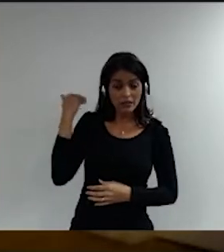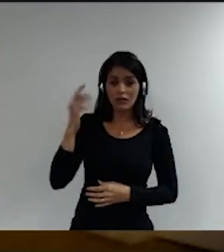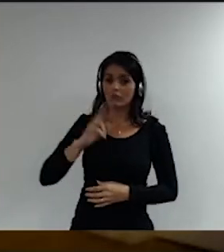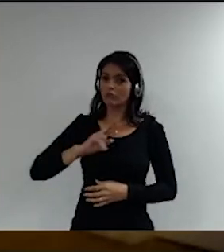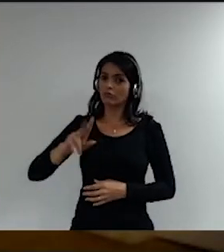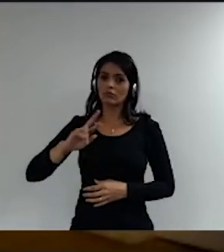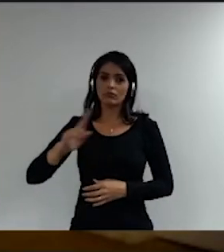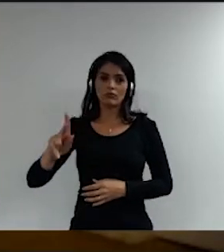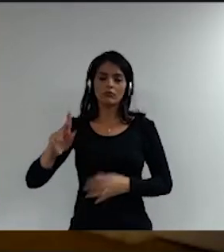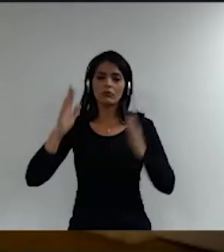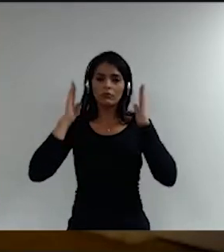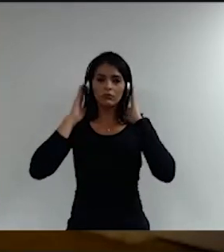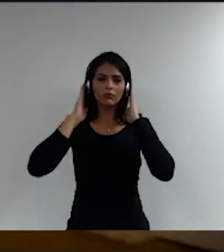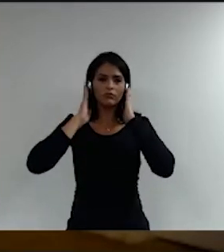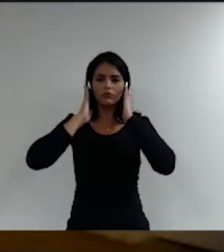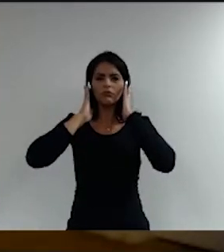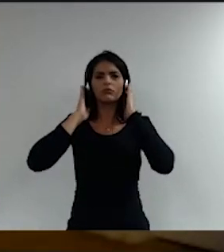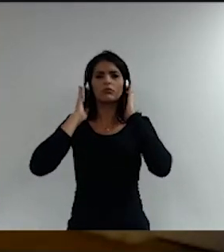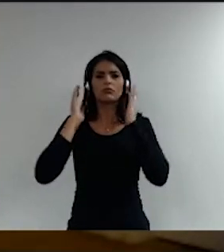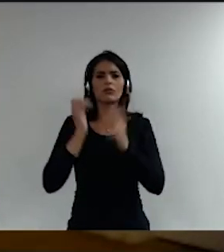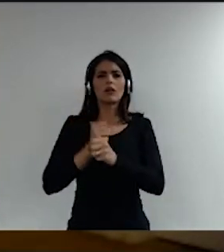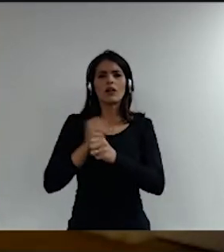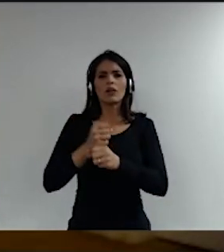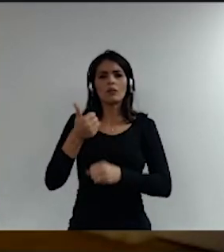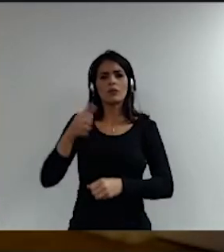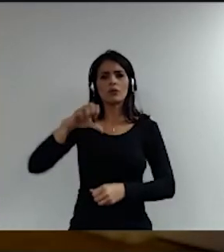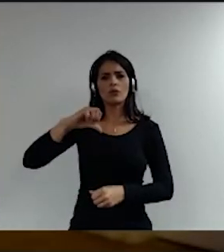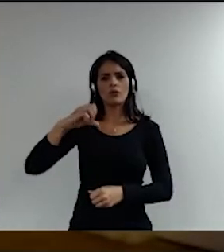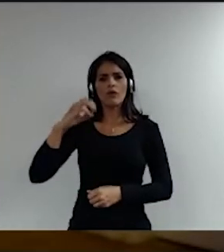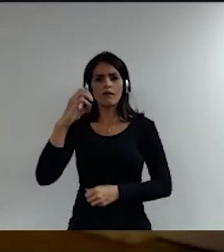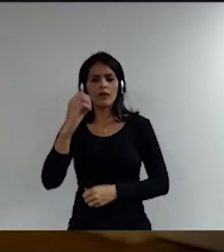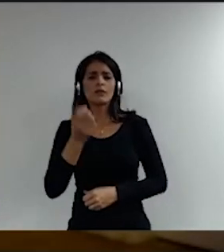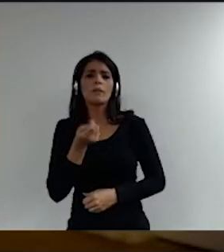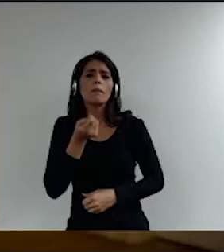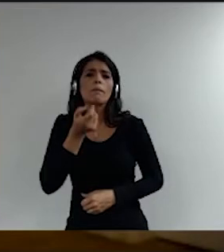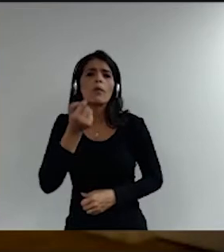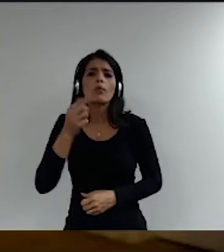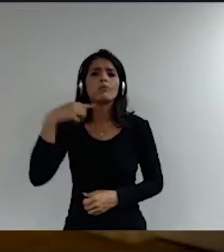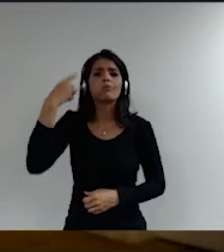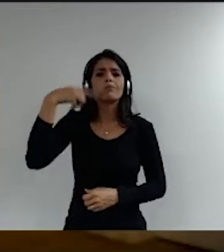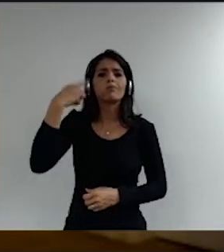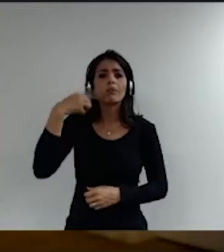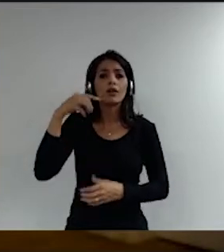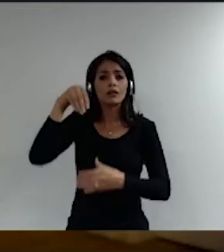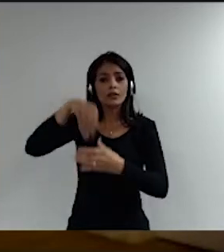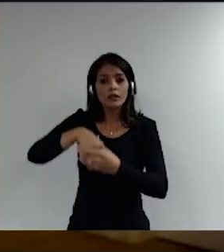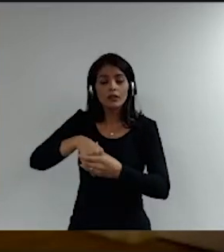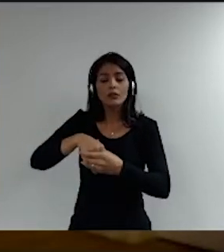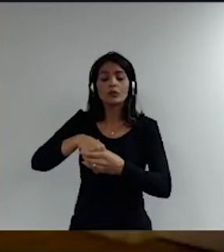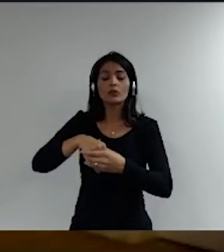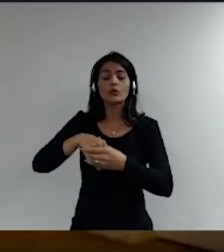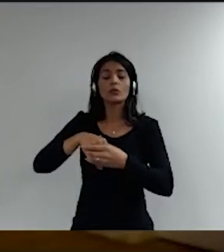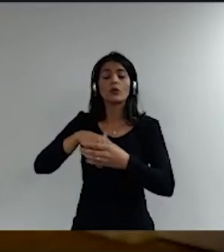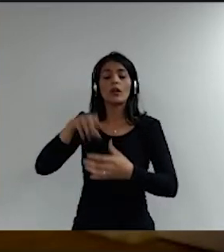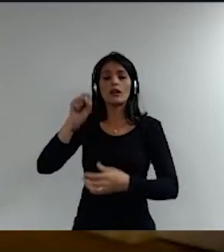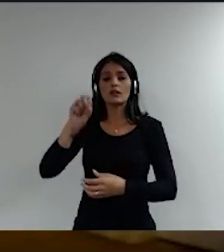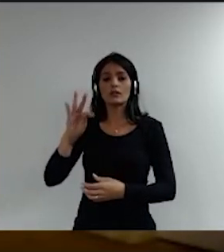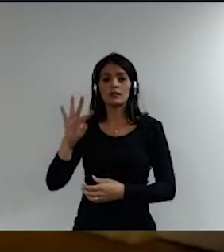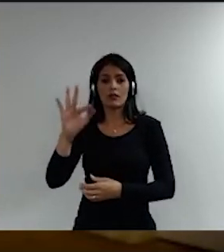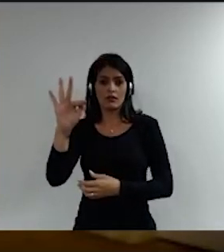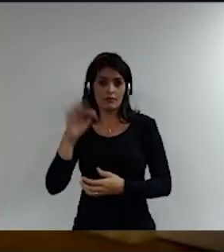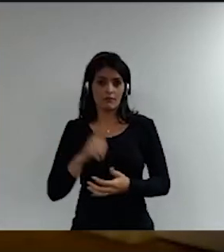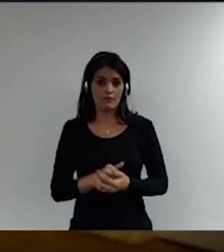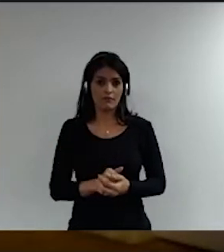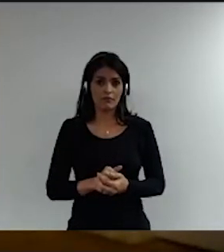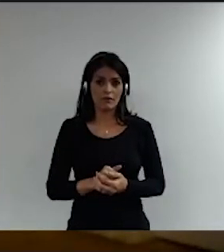boa, quando chegou aqui na década de 90, eram poucos advogados atuantes no Supremo Tribunal Federal. Com uma